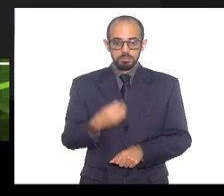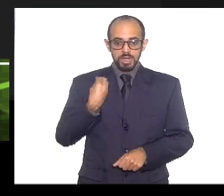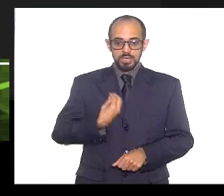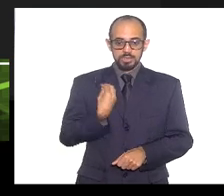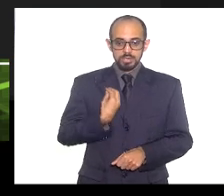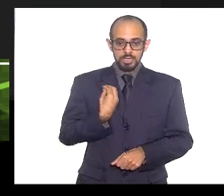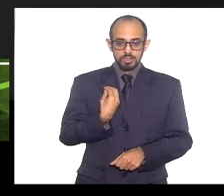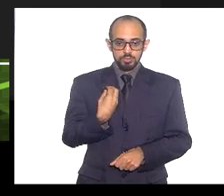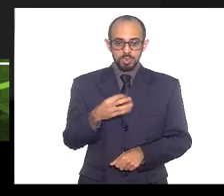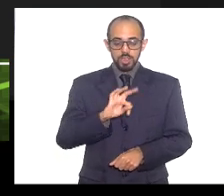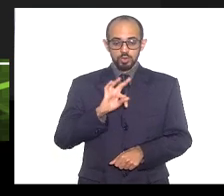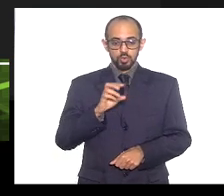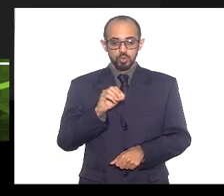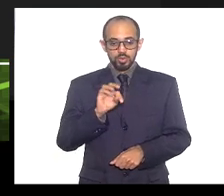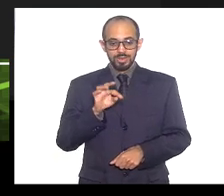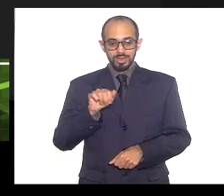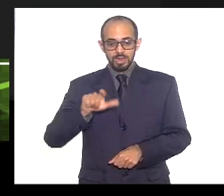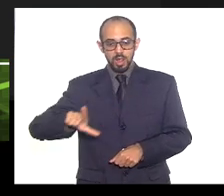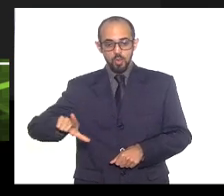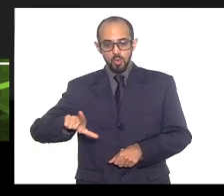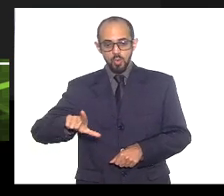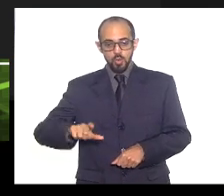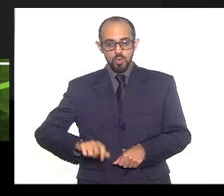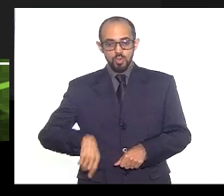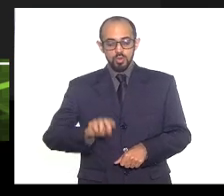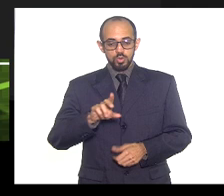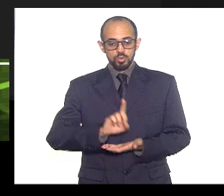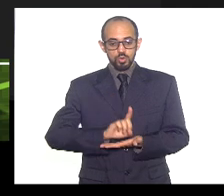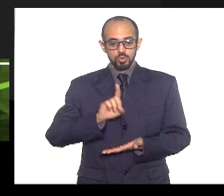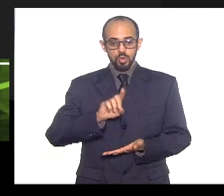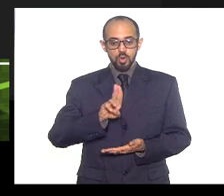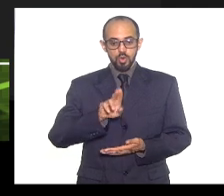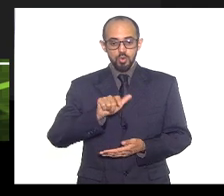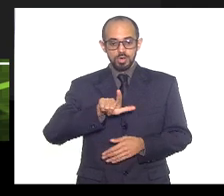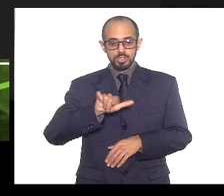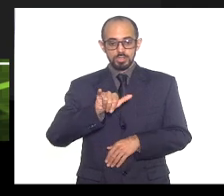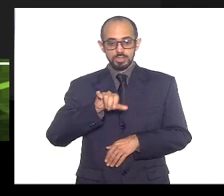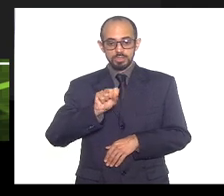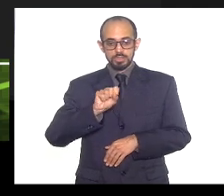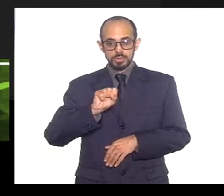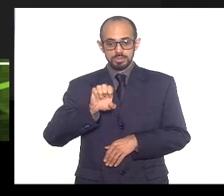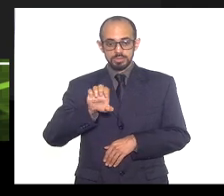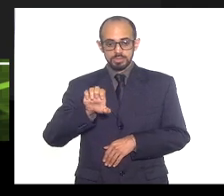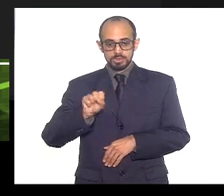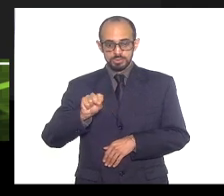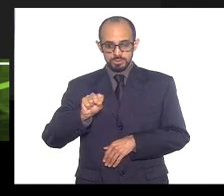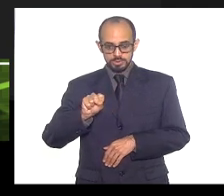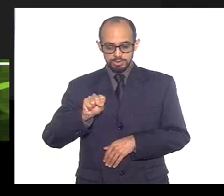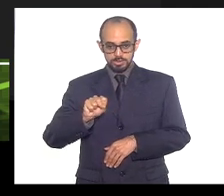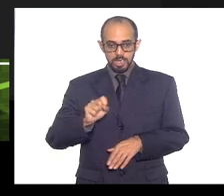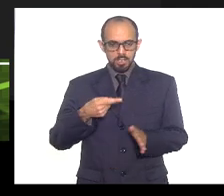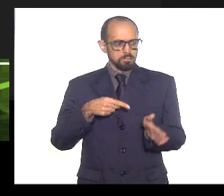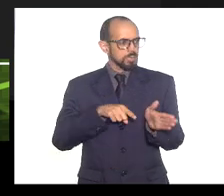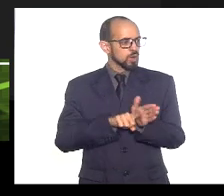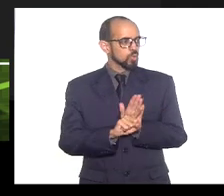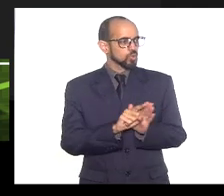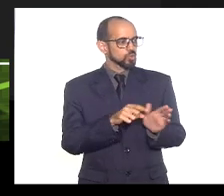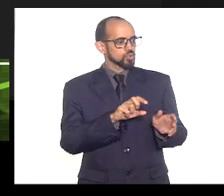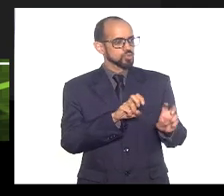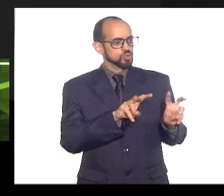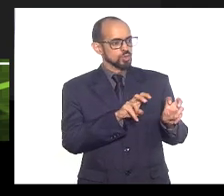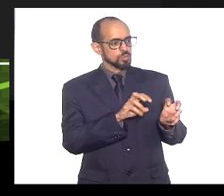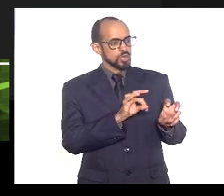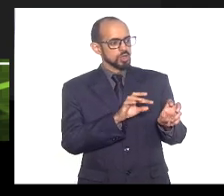Presente pela Total, doutor Ulisses Martins. Pergunto se da Total as doutoras André